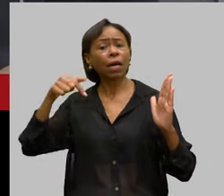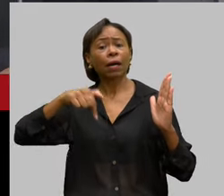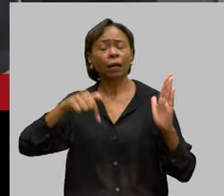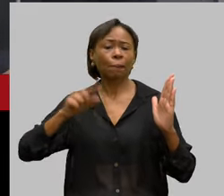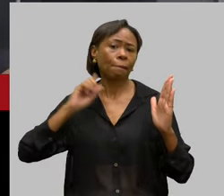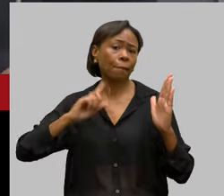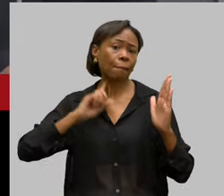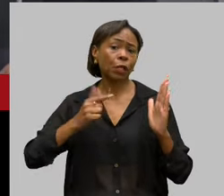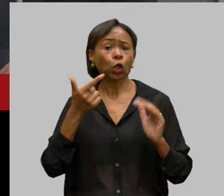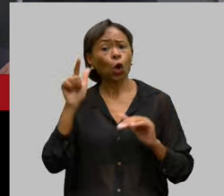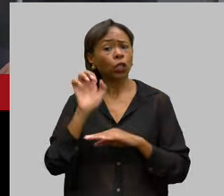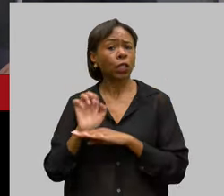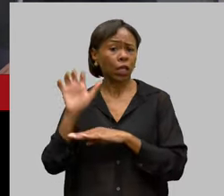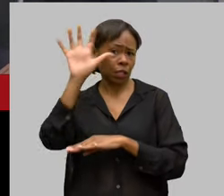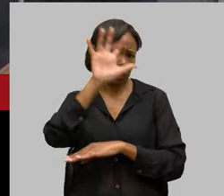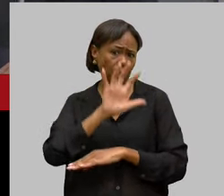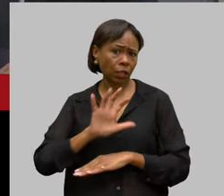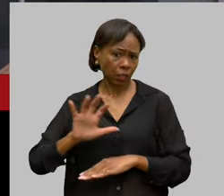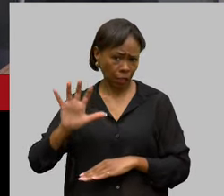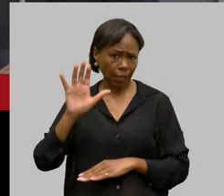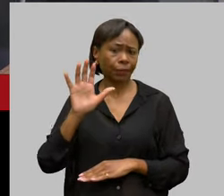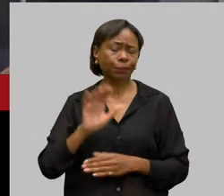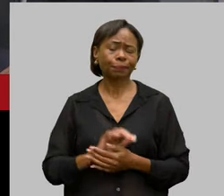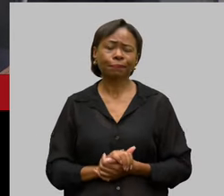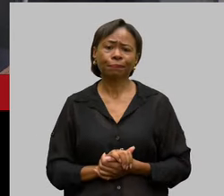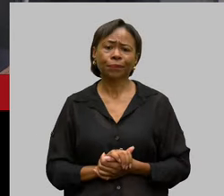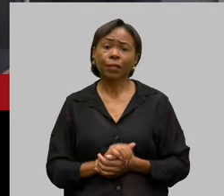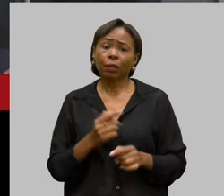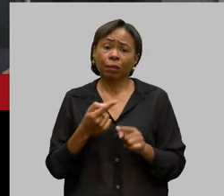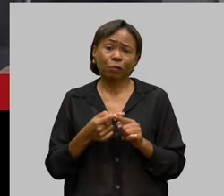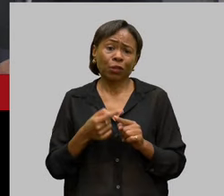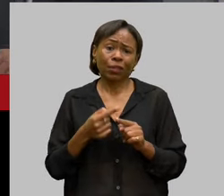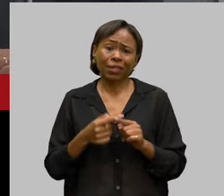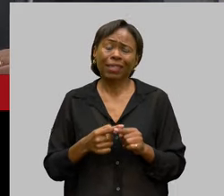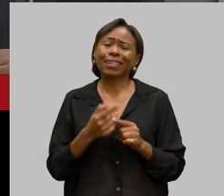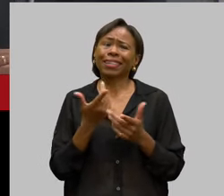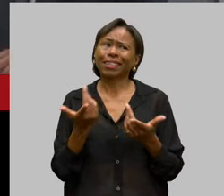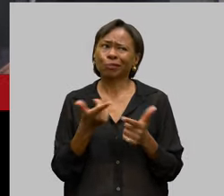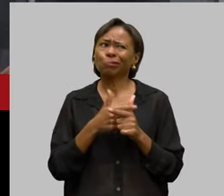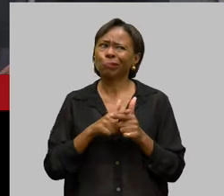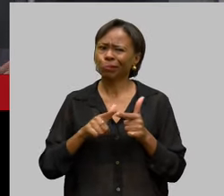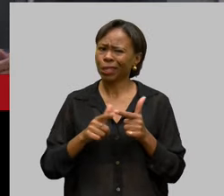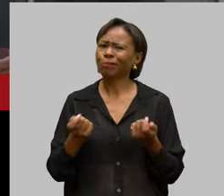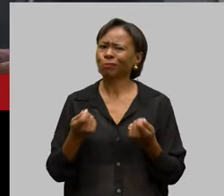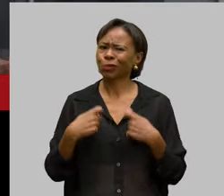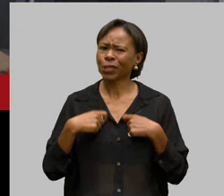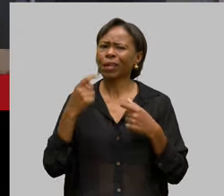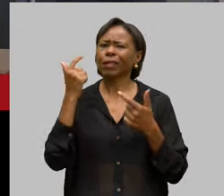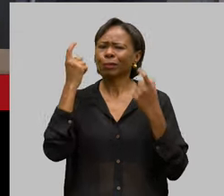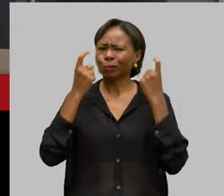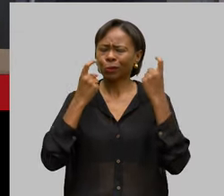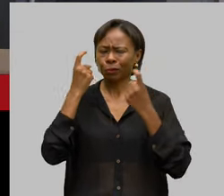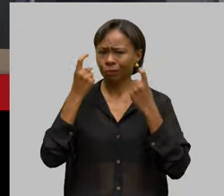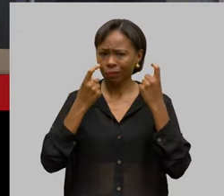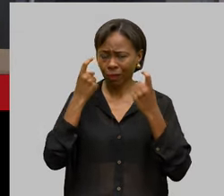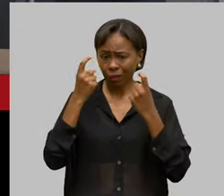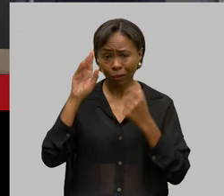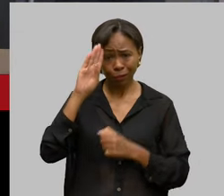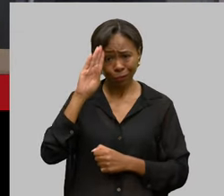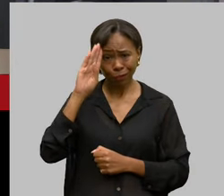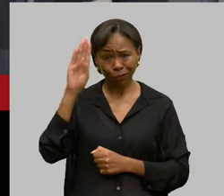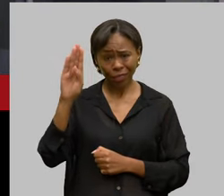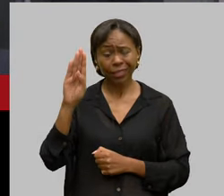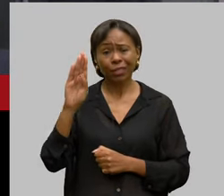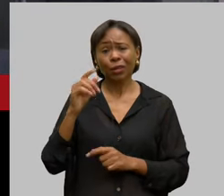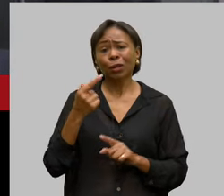demais estados da Federação uma situação que nos traz certa preocupação eh especialmente numa numa busca iminente